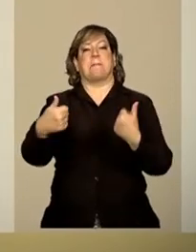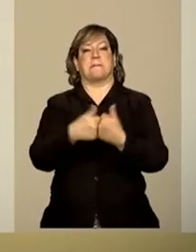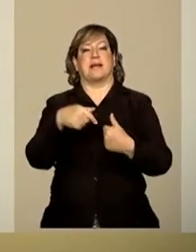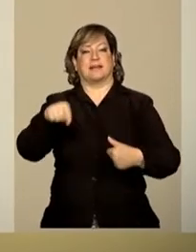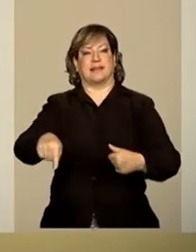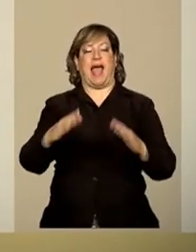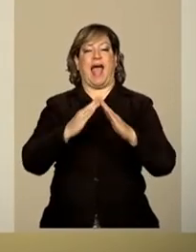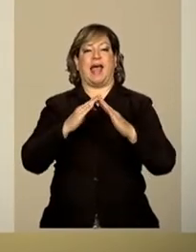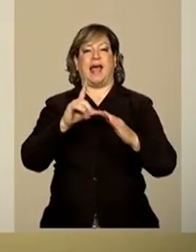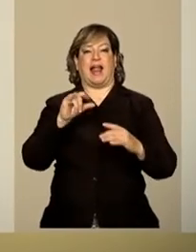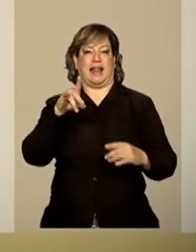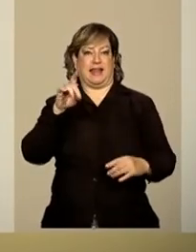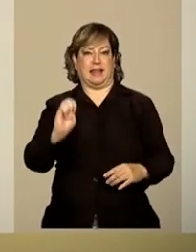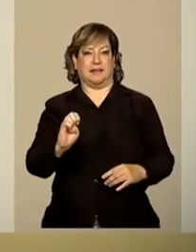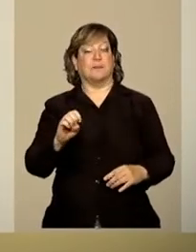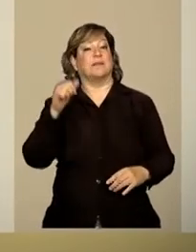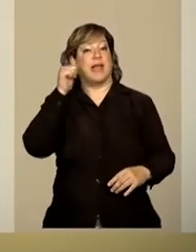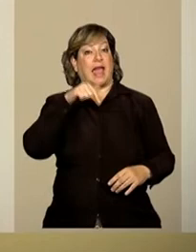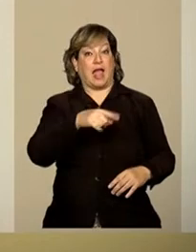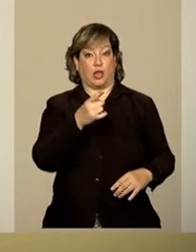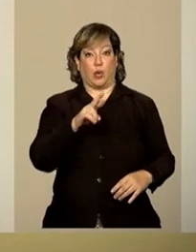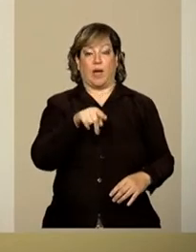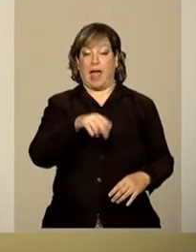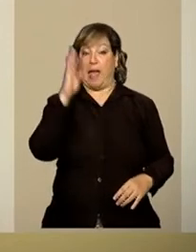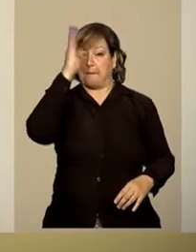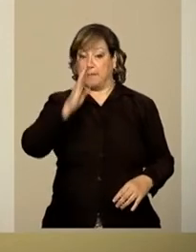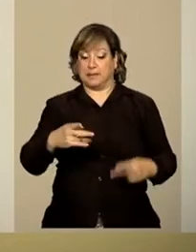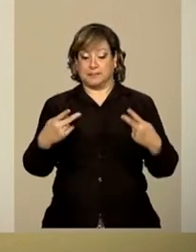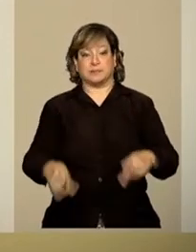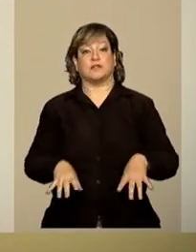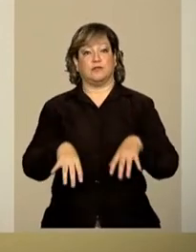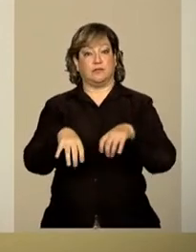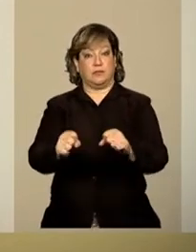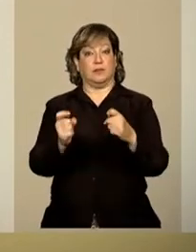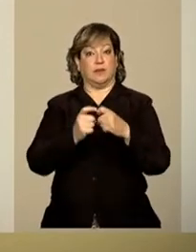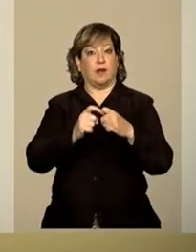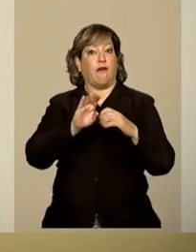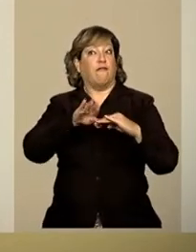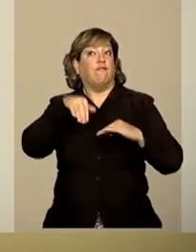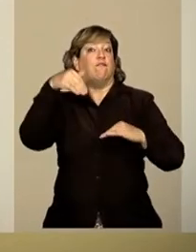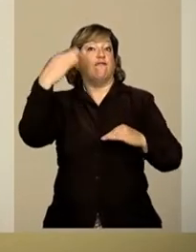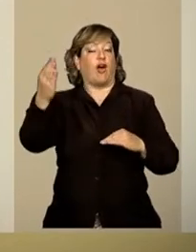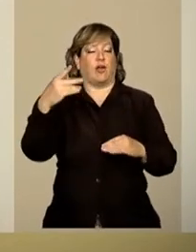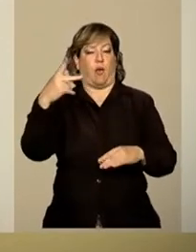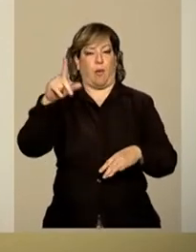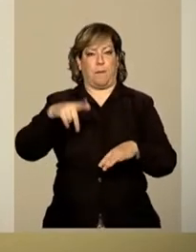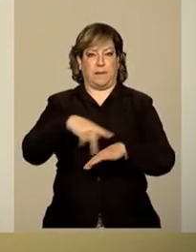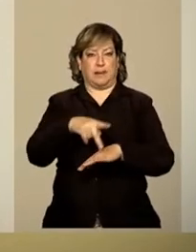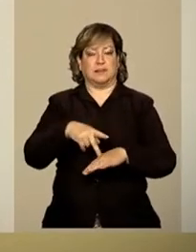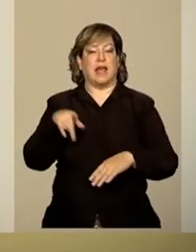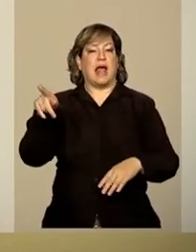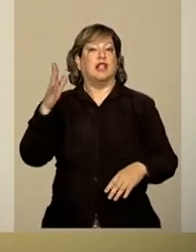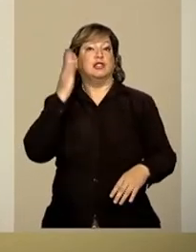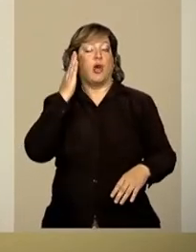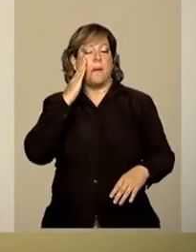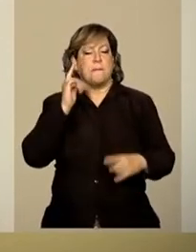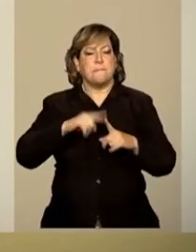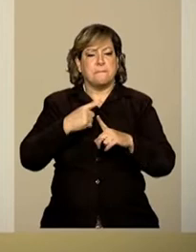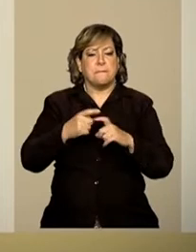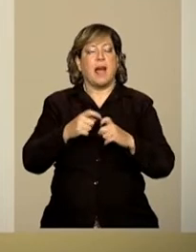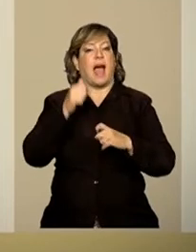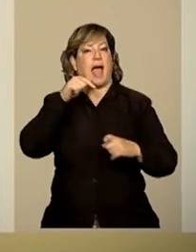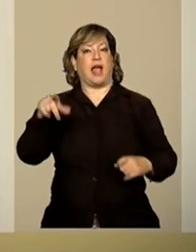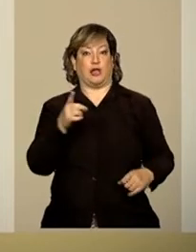a doutora a Fabíola é brasileira formada em medicina no exterior e quando soube do mais médio a